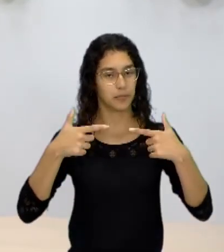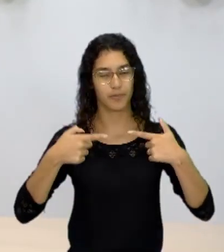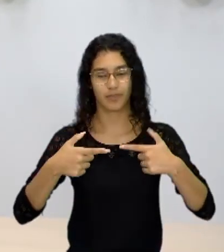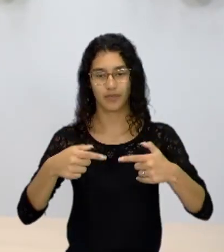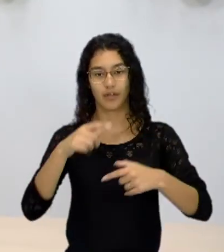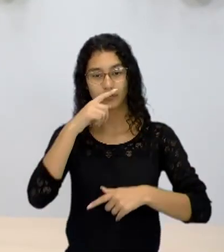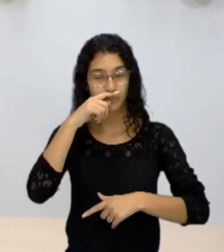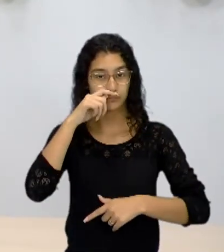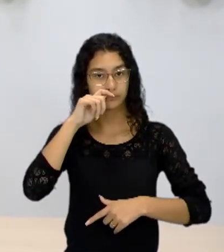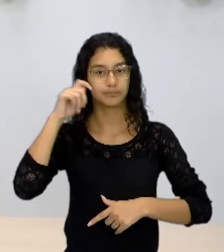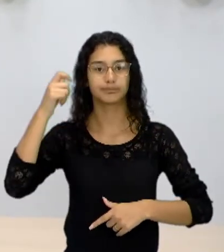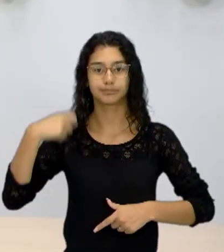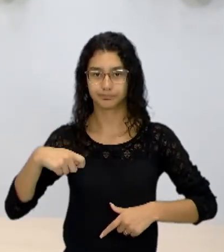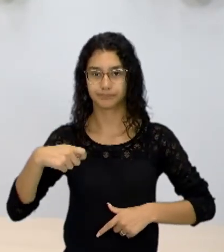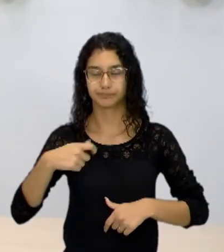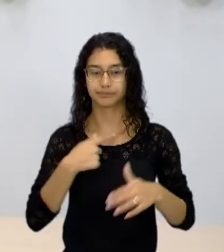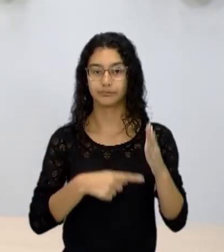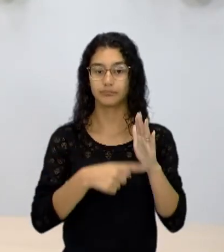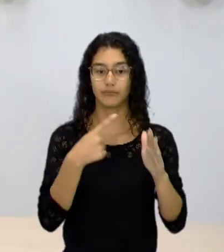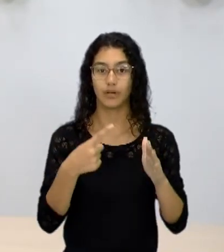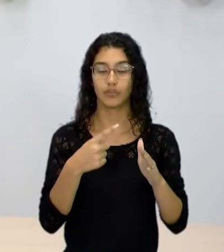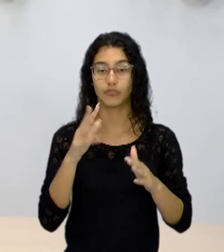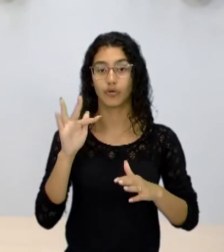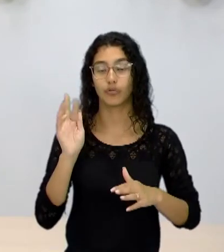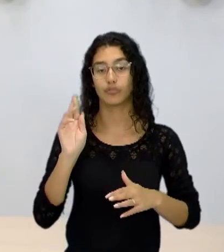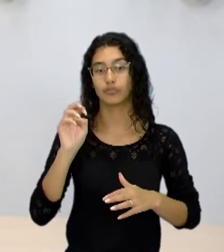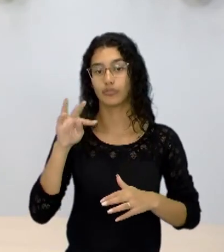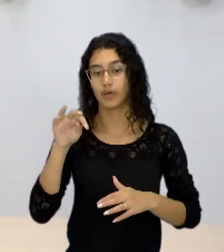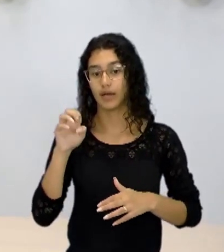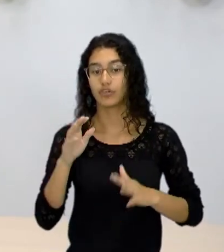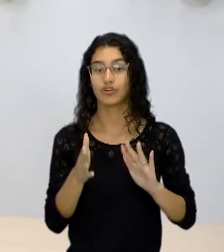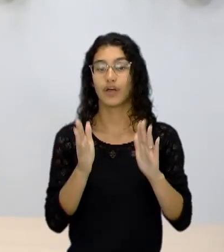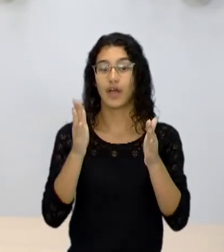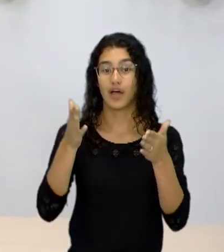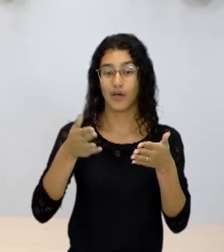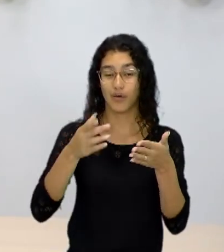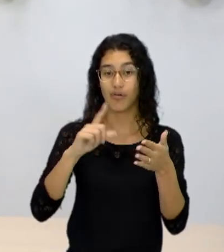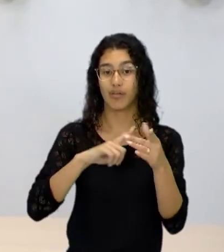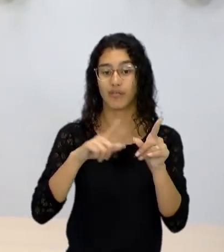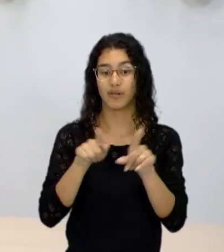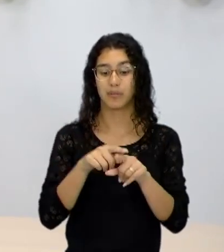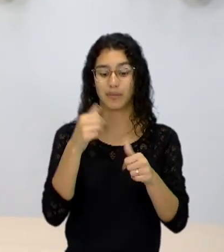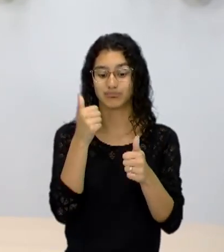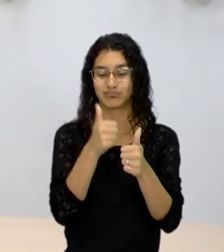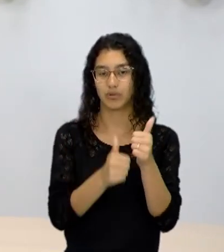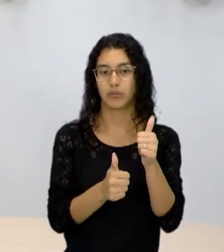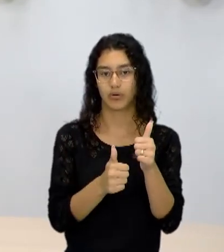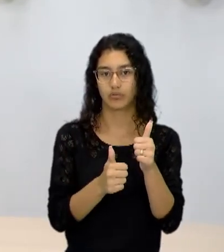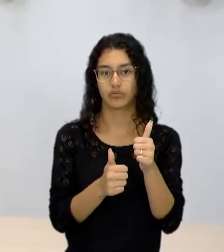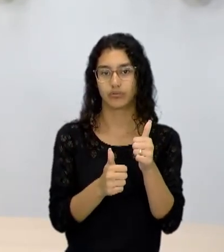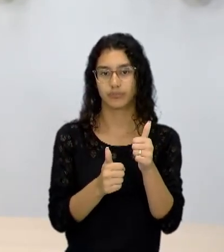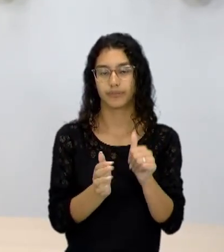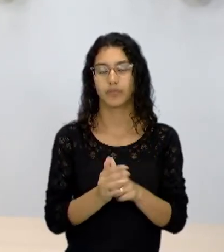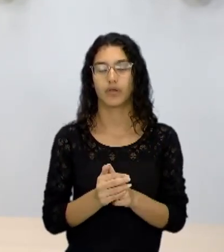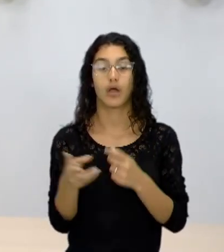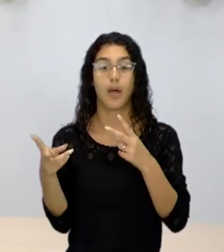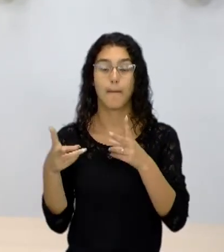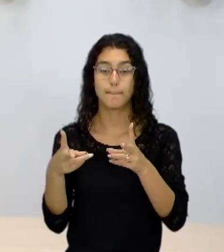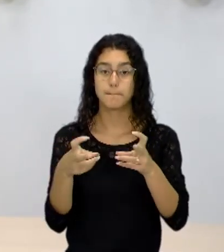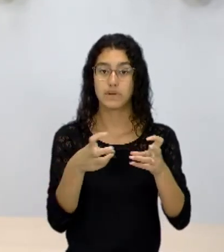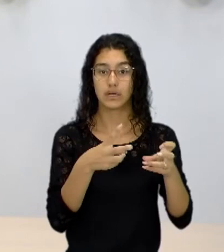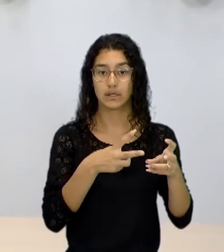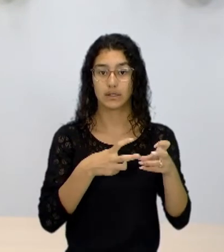assunto relacionado à guerra da Ucrânia? No primeiro foi o frete, né, parte econômica. Agora entrou numa questão esportiva. Perceba